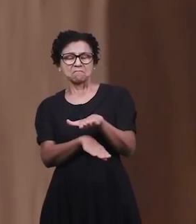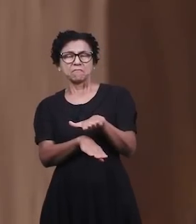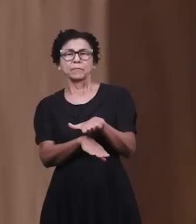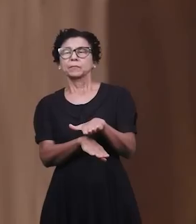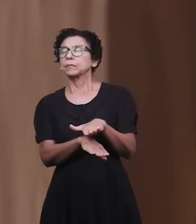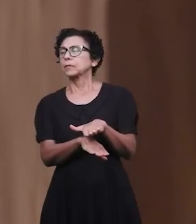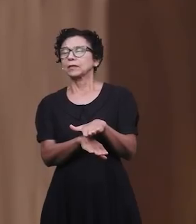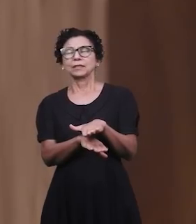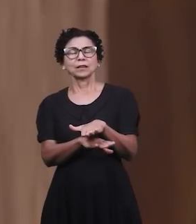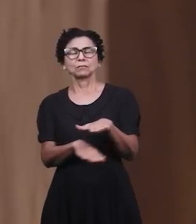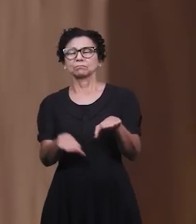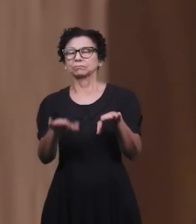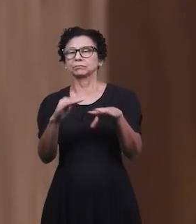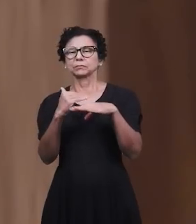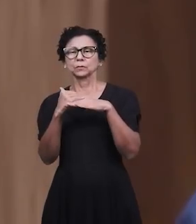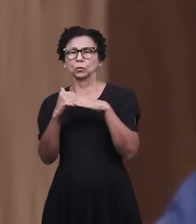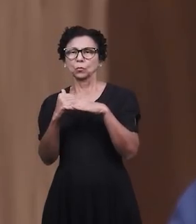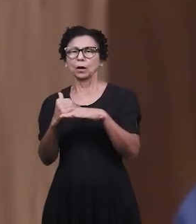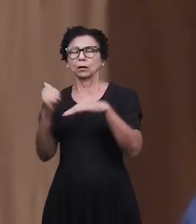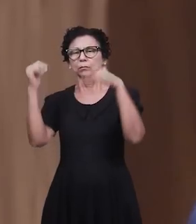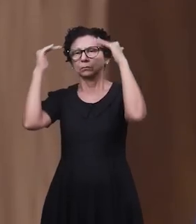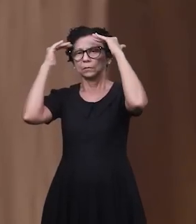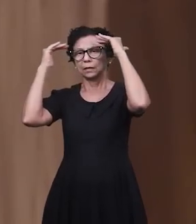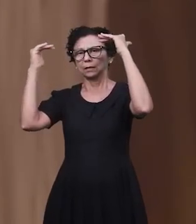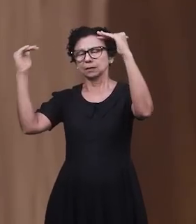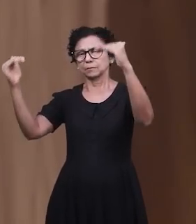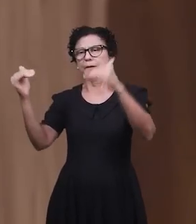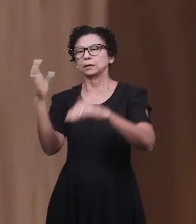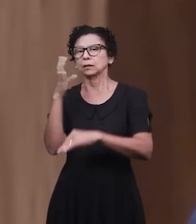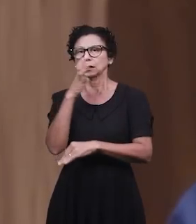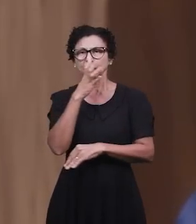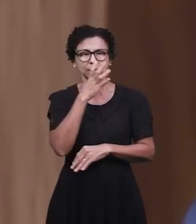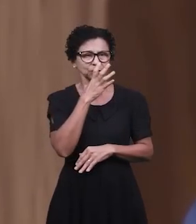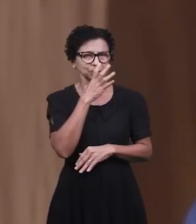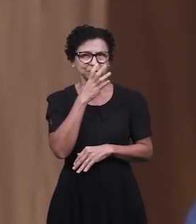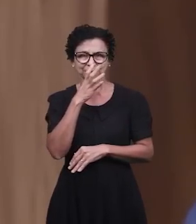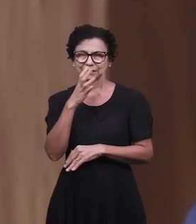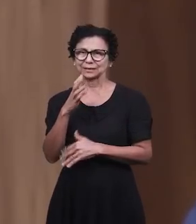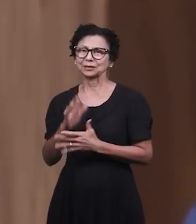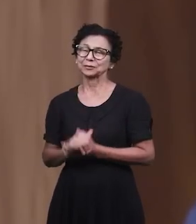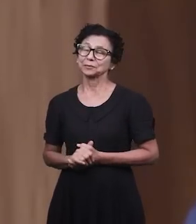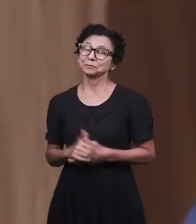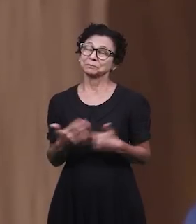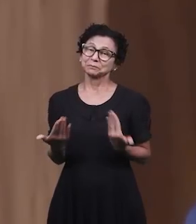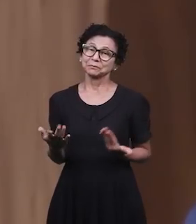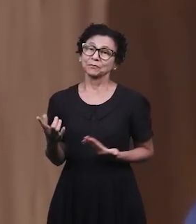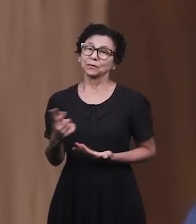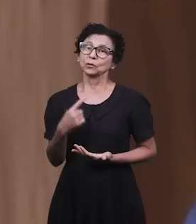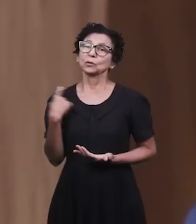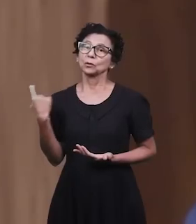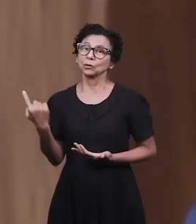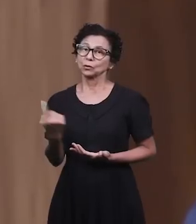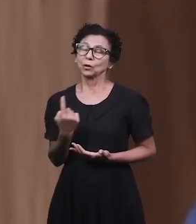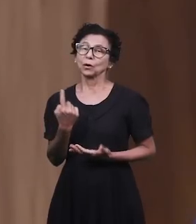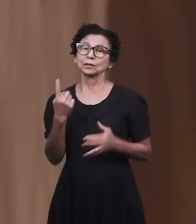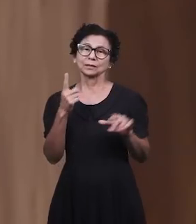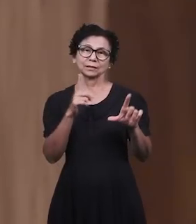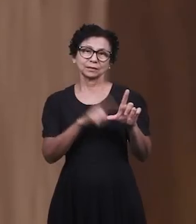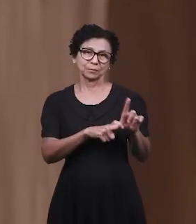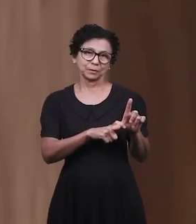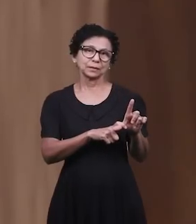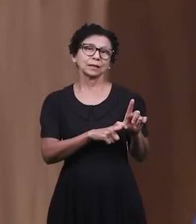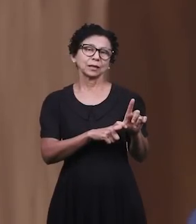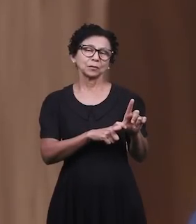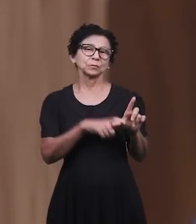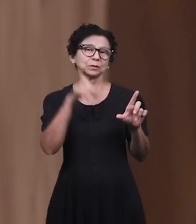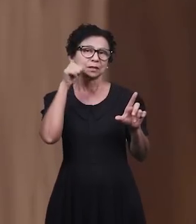nenhum de nós, mas com todo o nosso respeito, admiração, e afinal de contas todos nós dependemos das mulheres, que nós viemos de uma, que